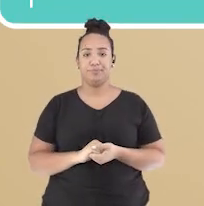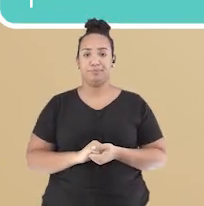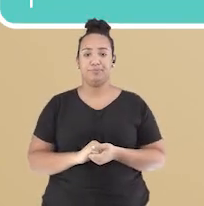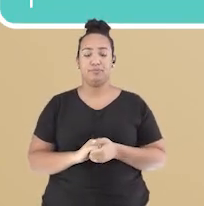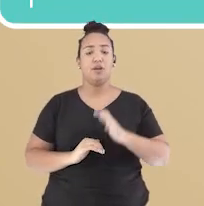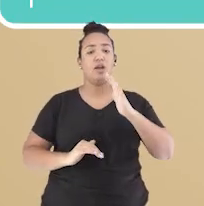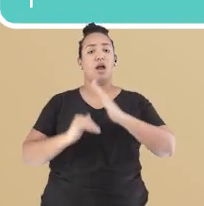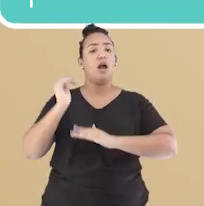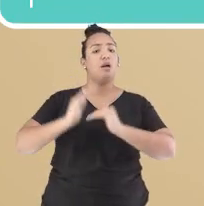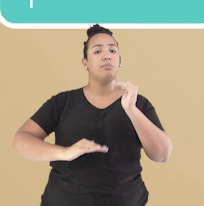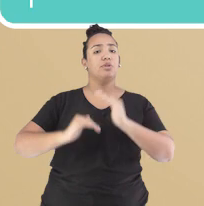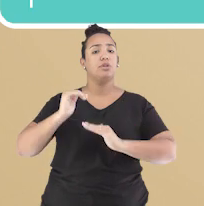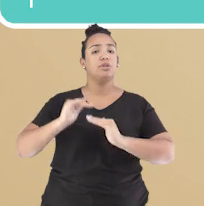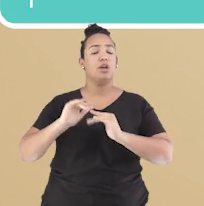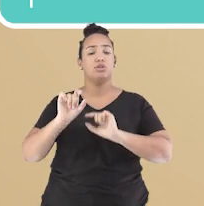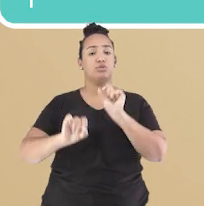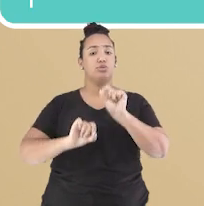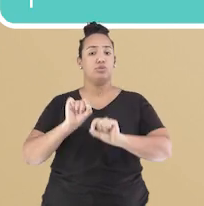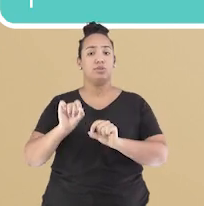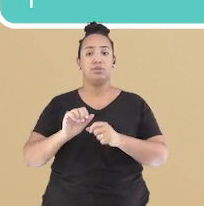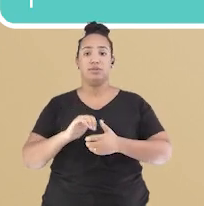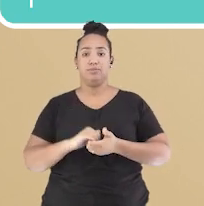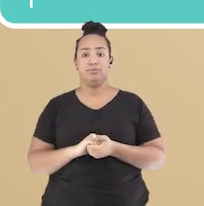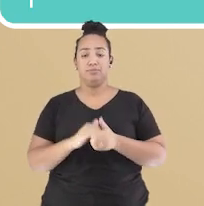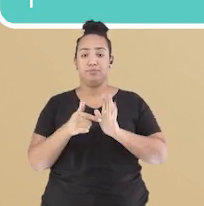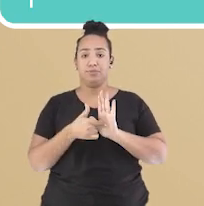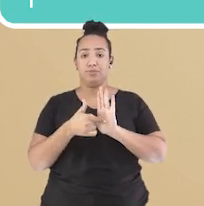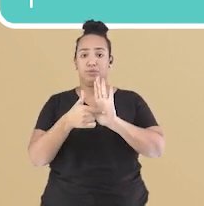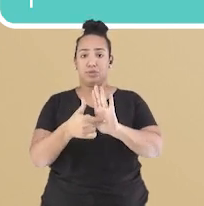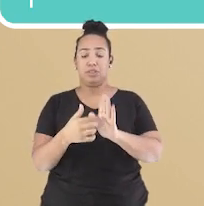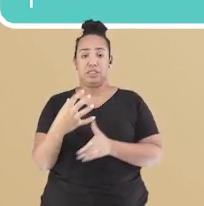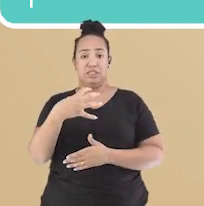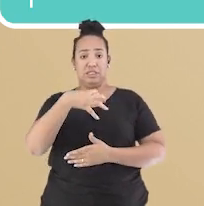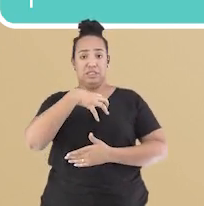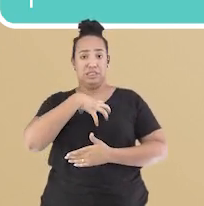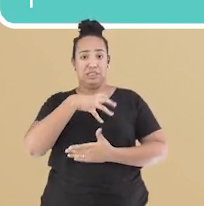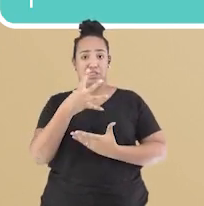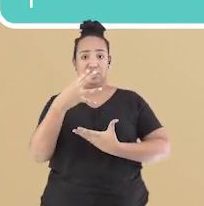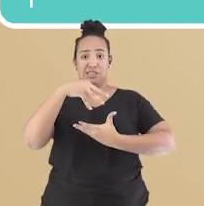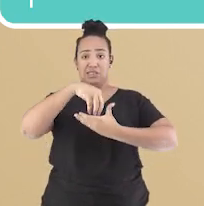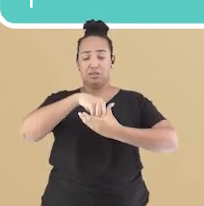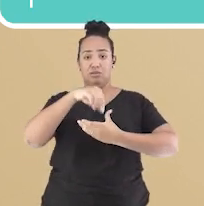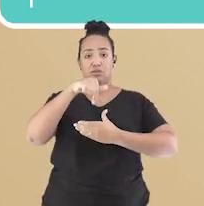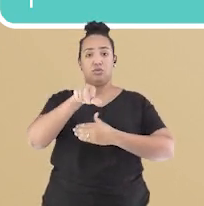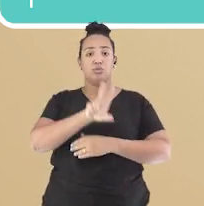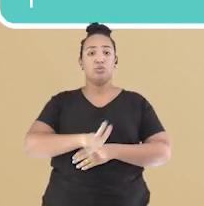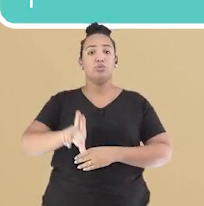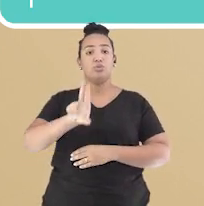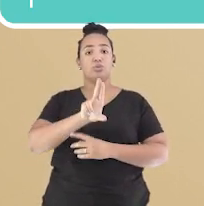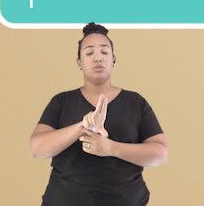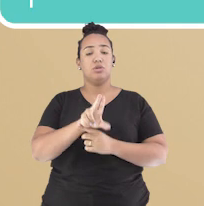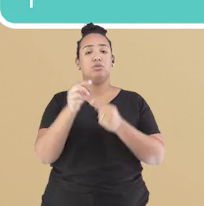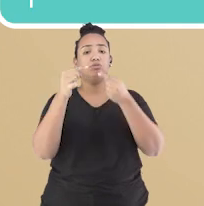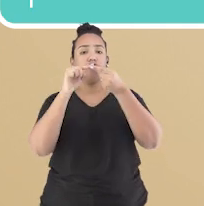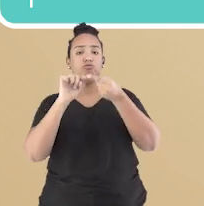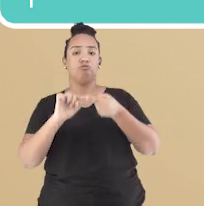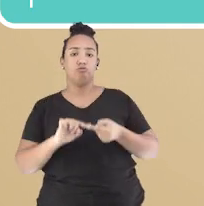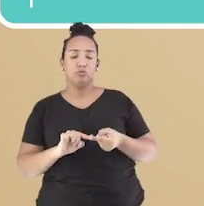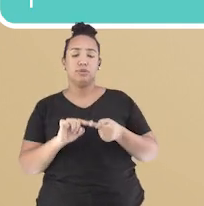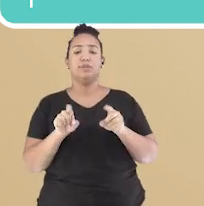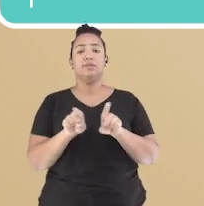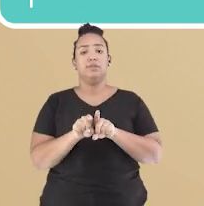finais, buscando trabalhar a habilidade de inferir efeitos de sentido decorrentes do uso de recursos de coesão